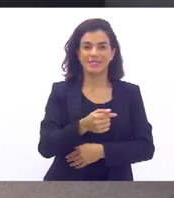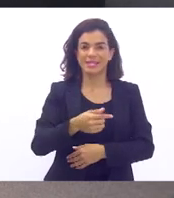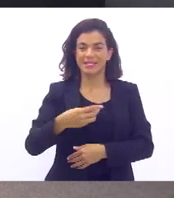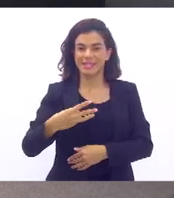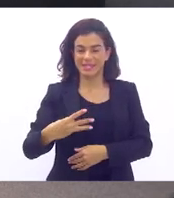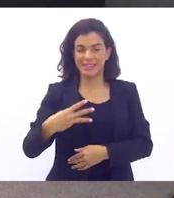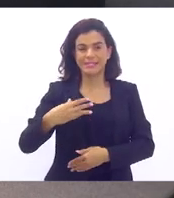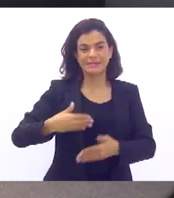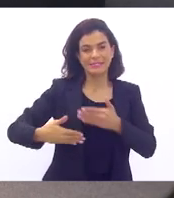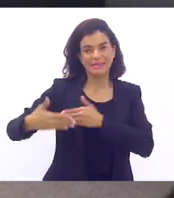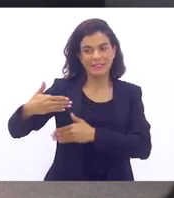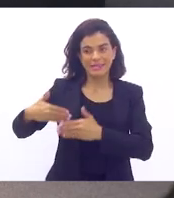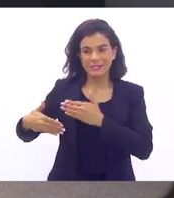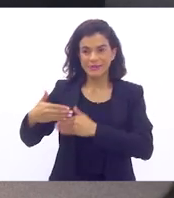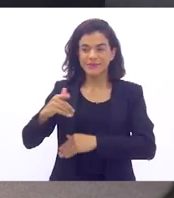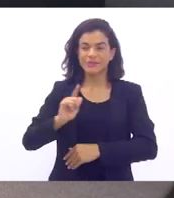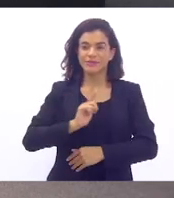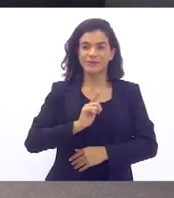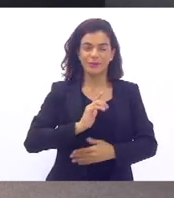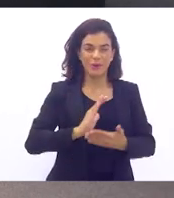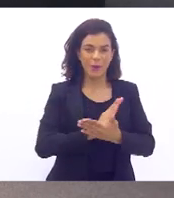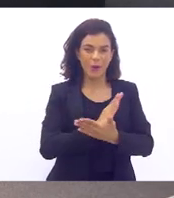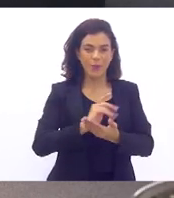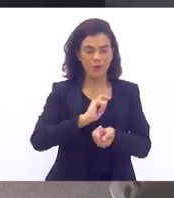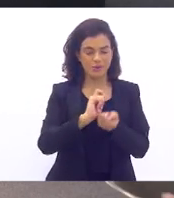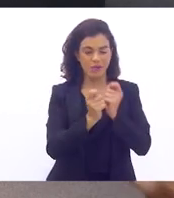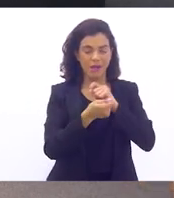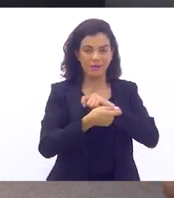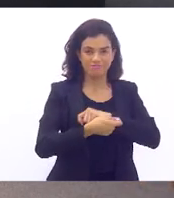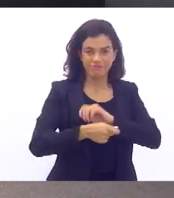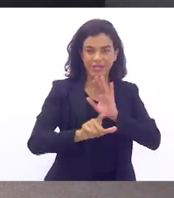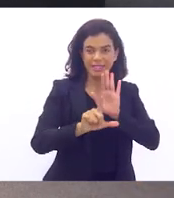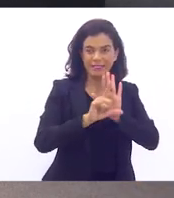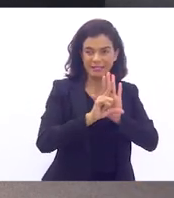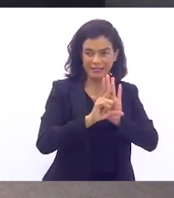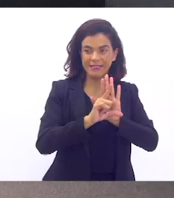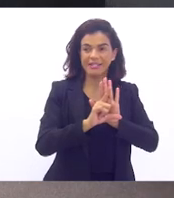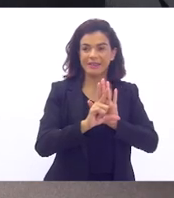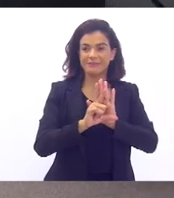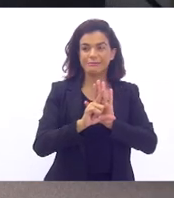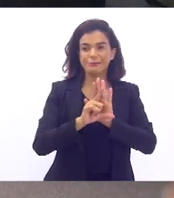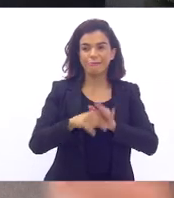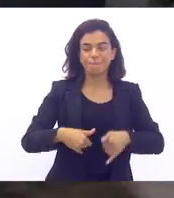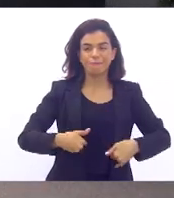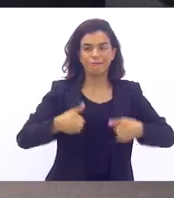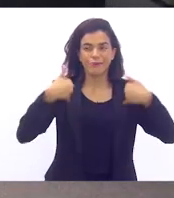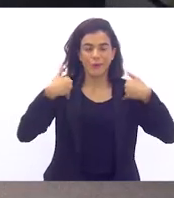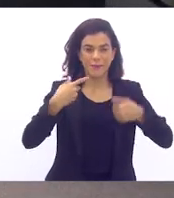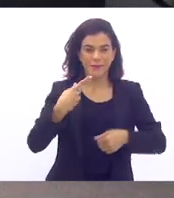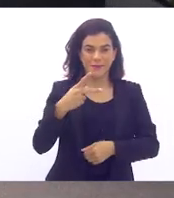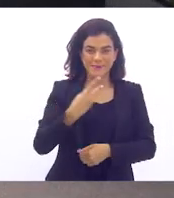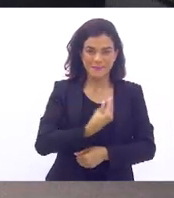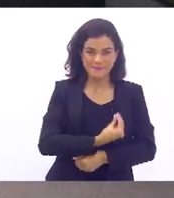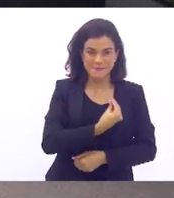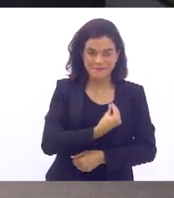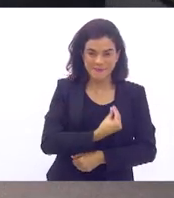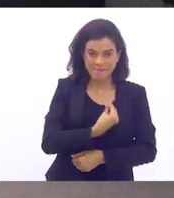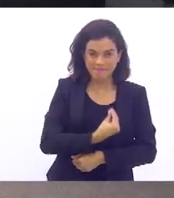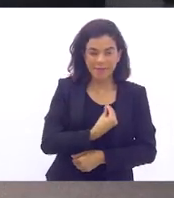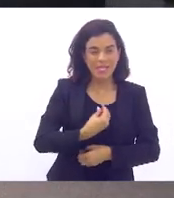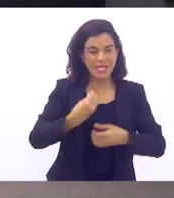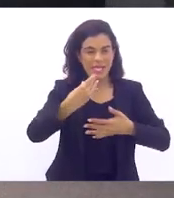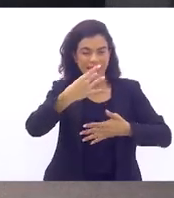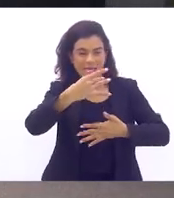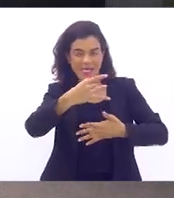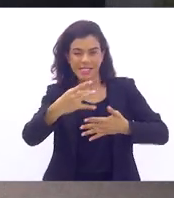anteriores tivemos algumas já convertidas em lei então muito nos honra sua presença para poder explicar um pouco nesse